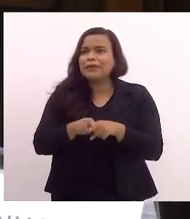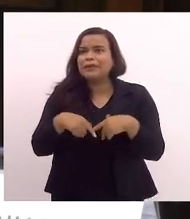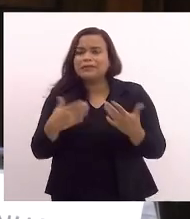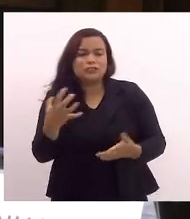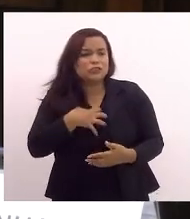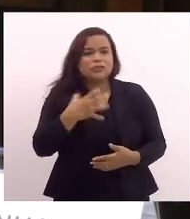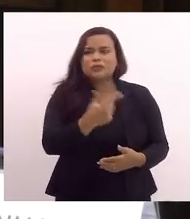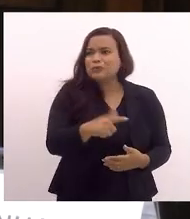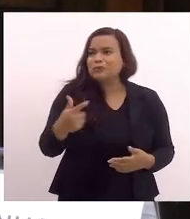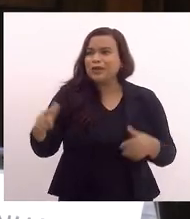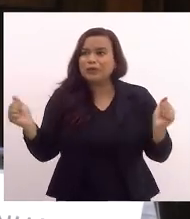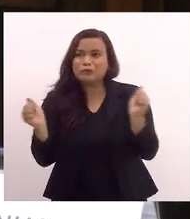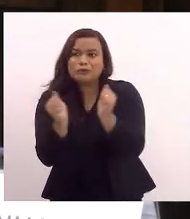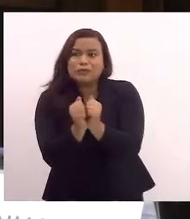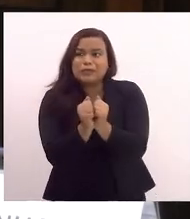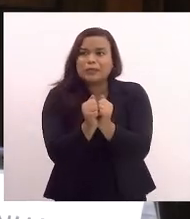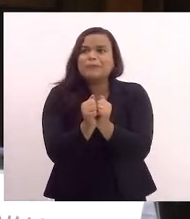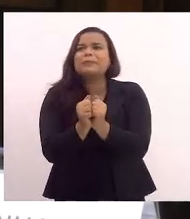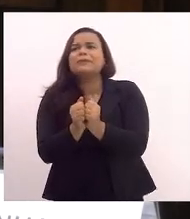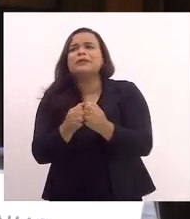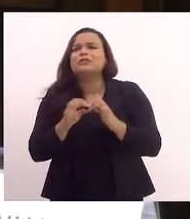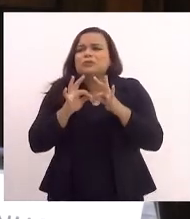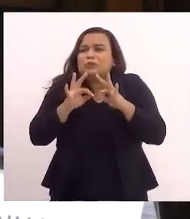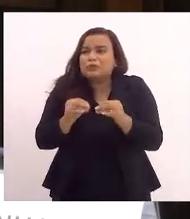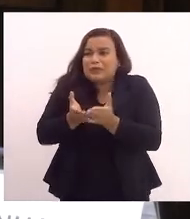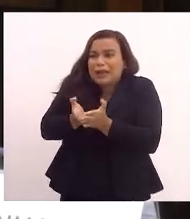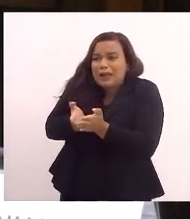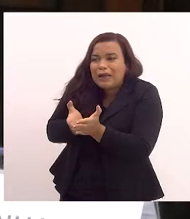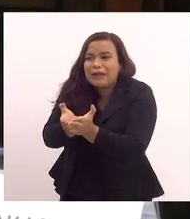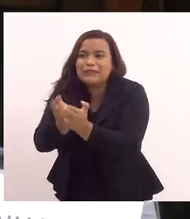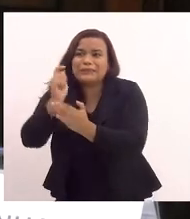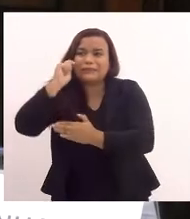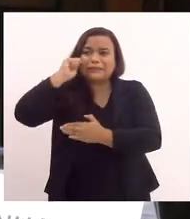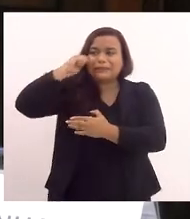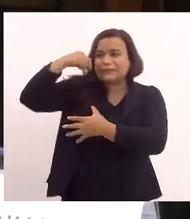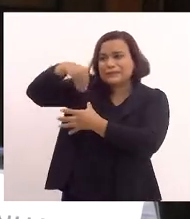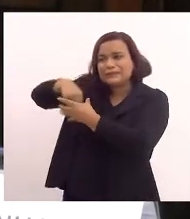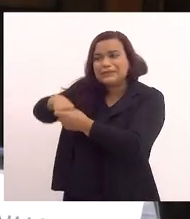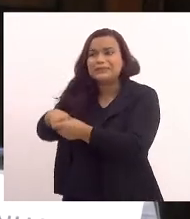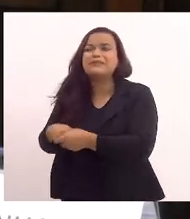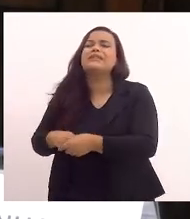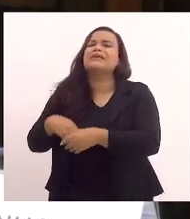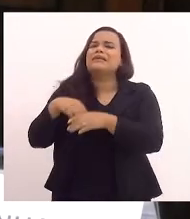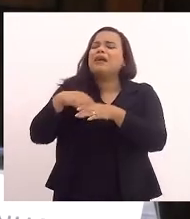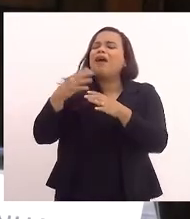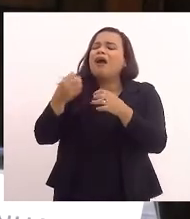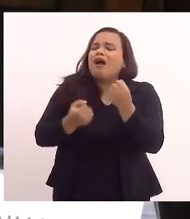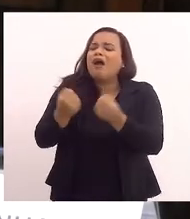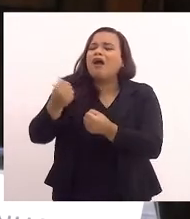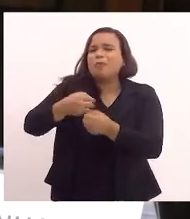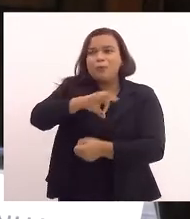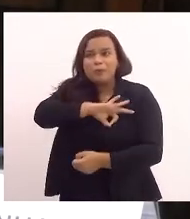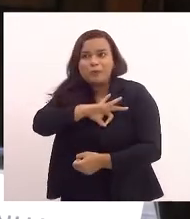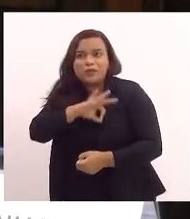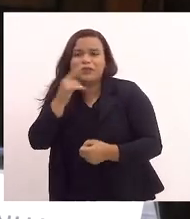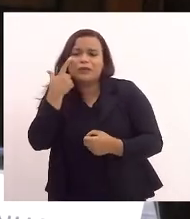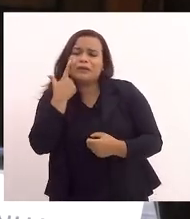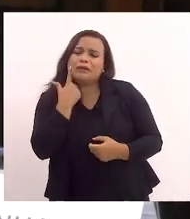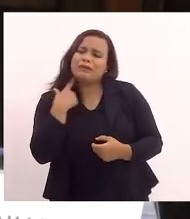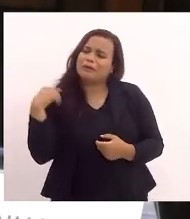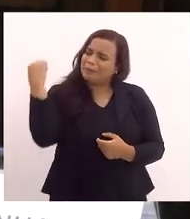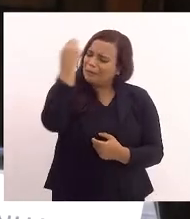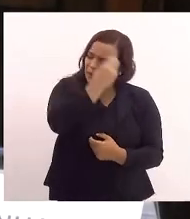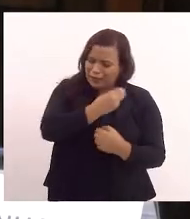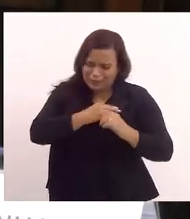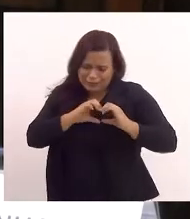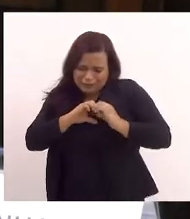e prisão, cruz, navio negreiro e camburão, lágrima de Maria, coração na mão, quero meu filho, vivo